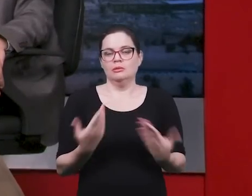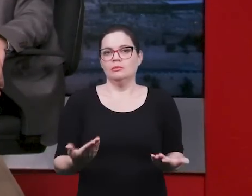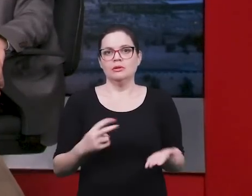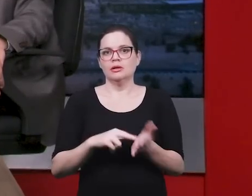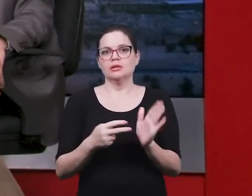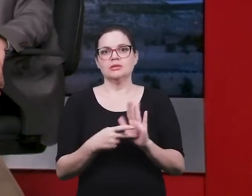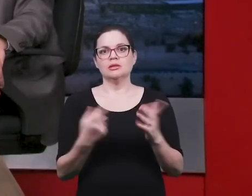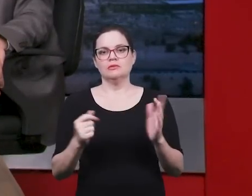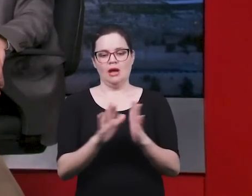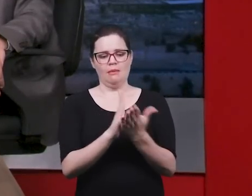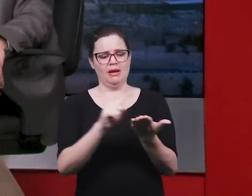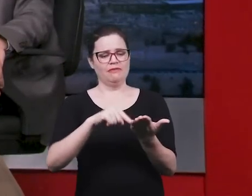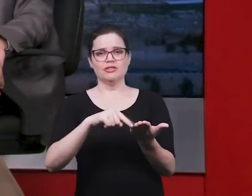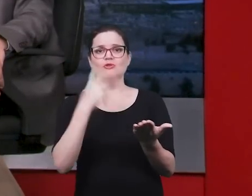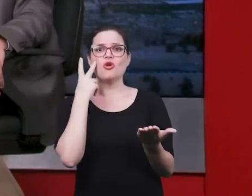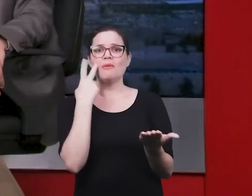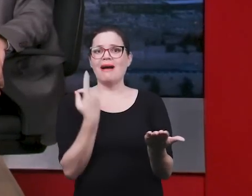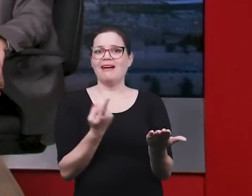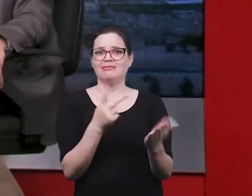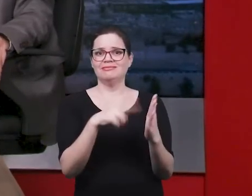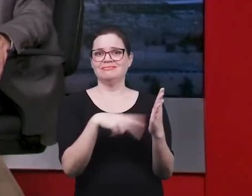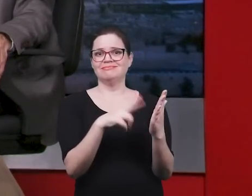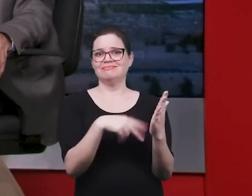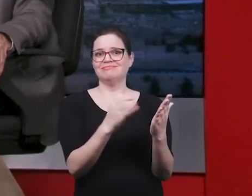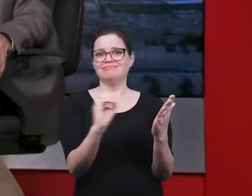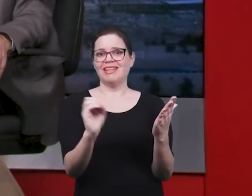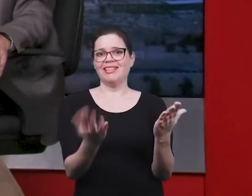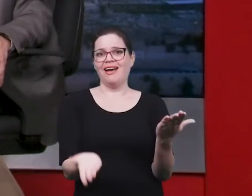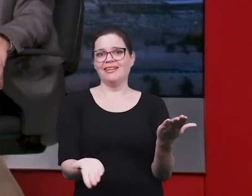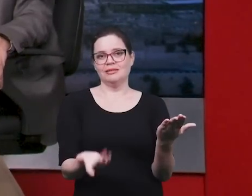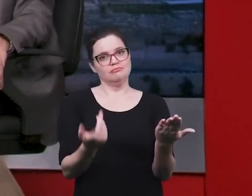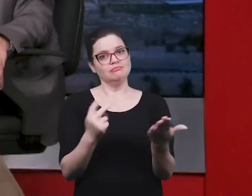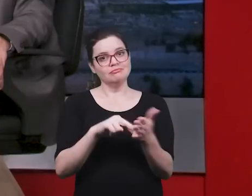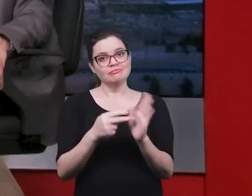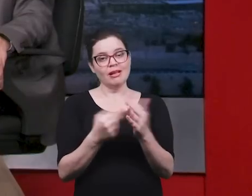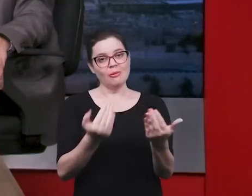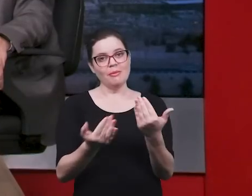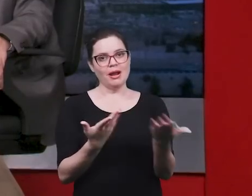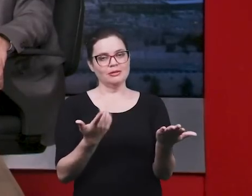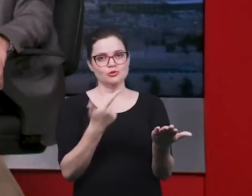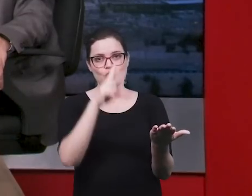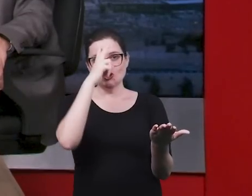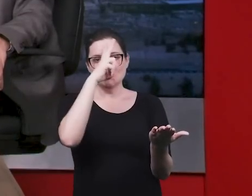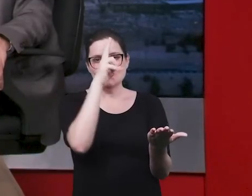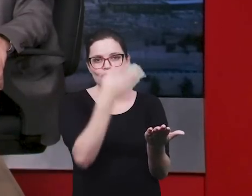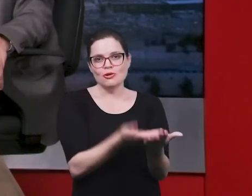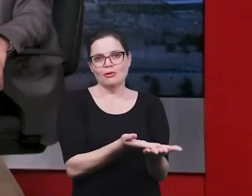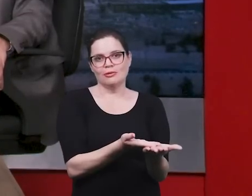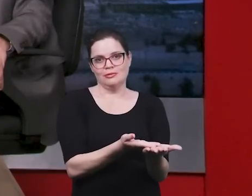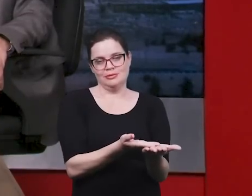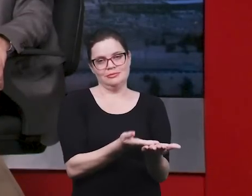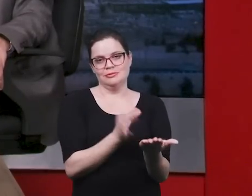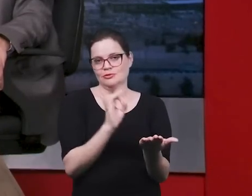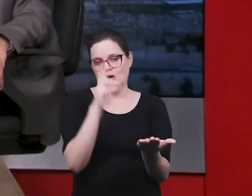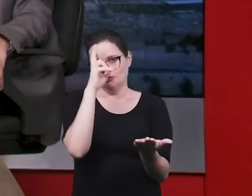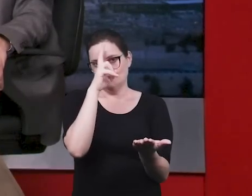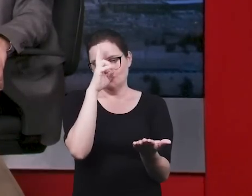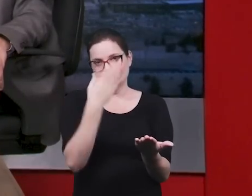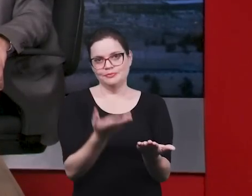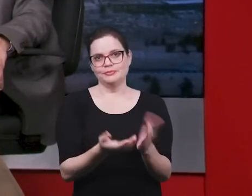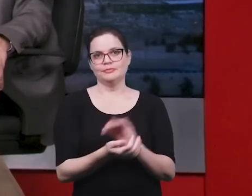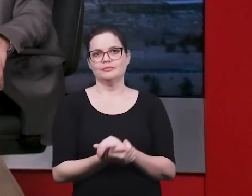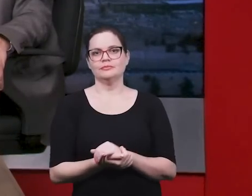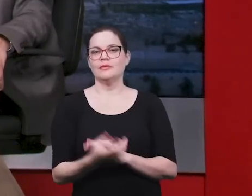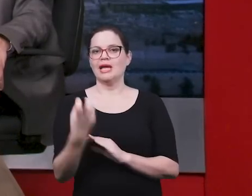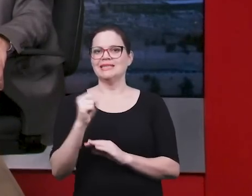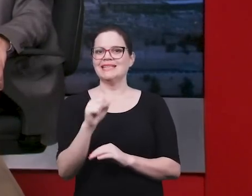fala exatamente da Bíblia exposta de uma forma sem revelação histórica, etc. O cordeiro aqui, né?